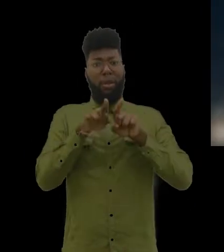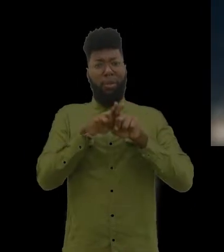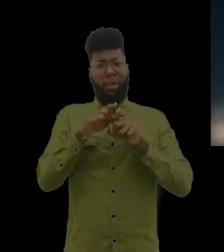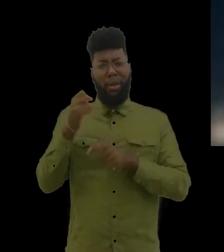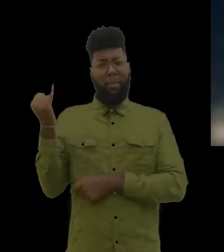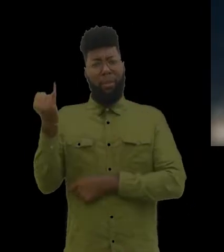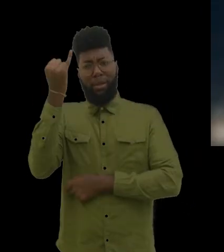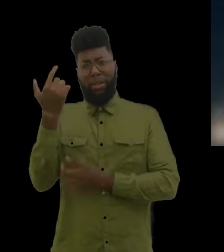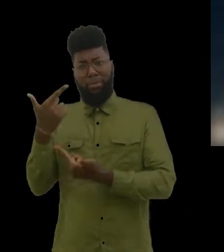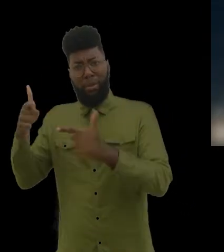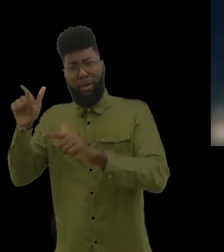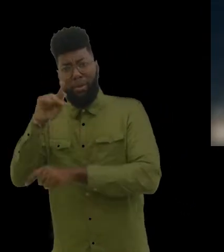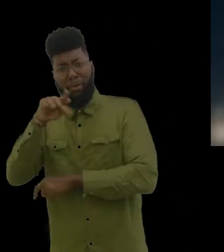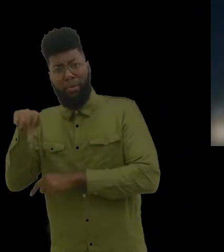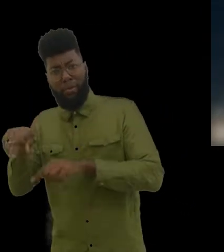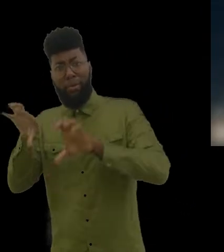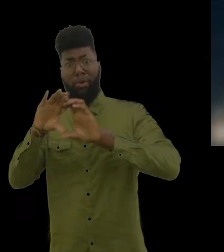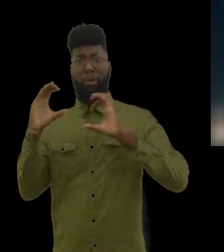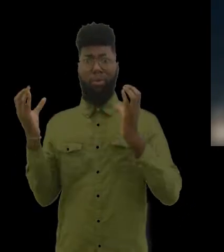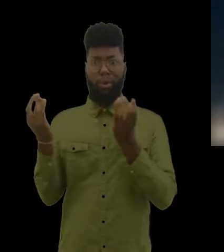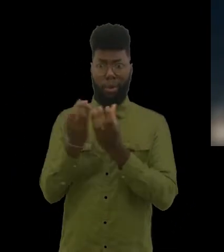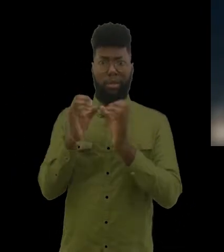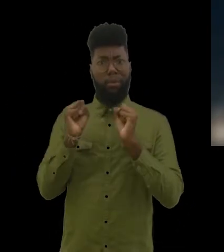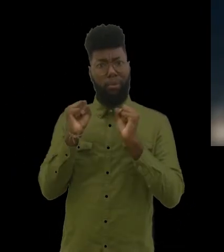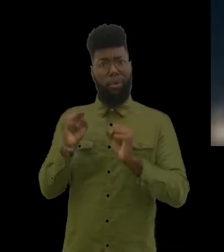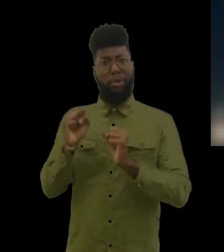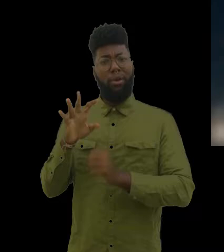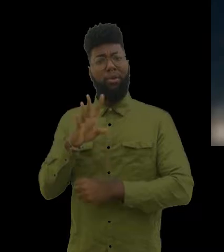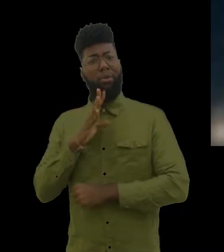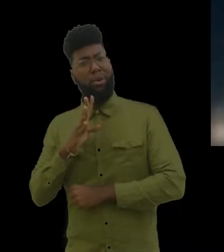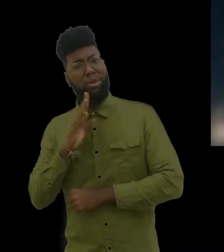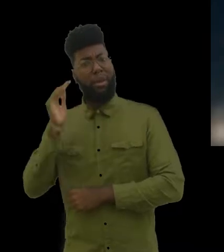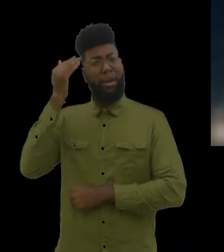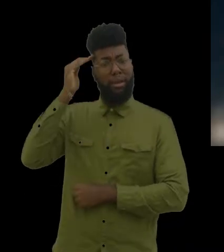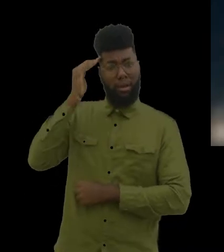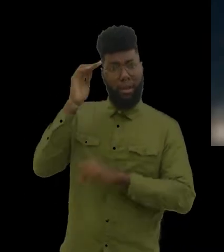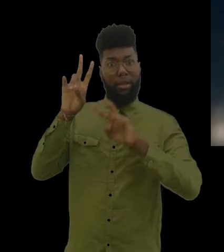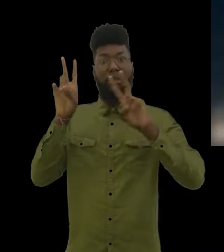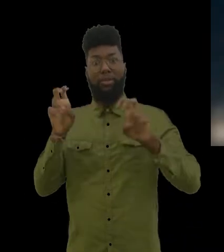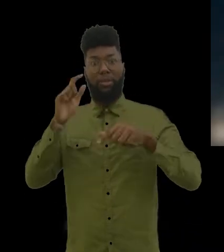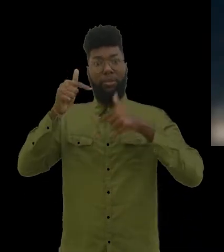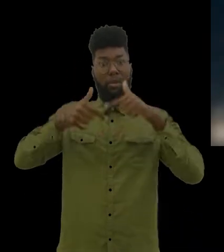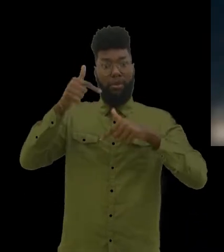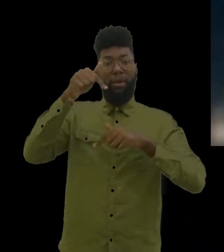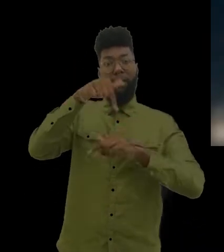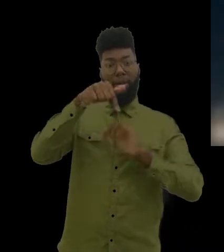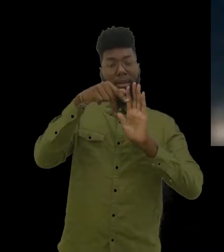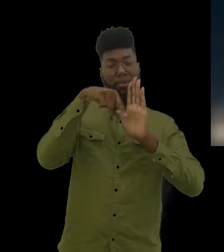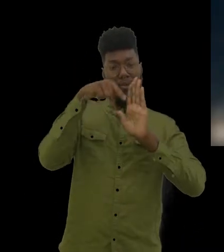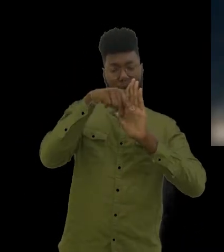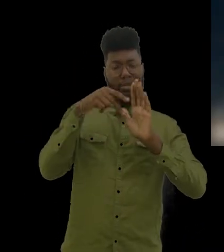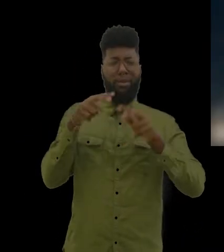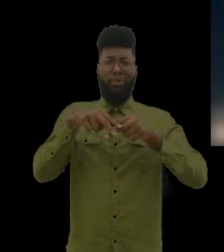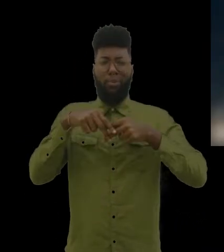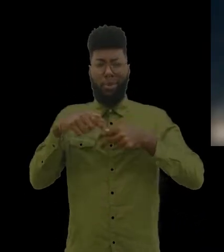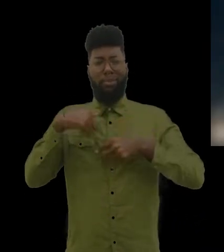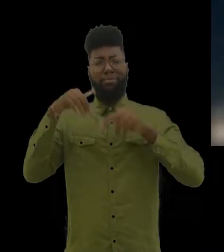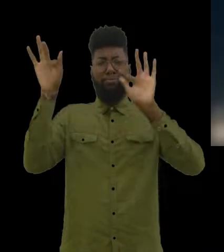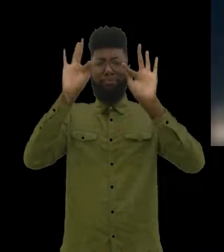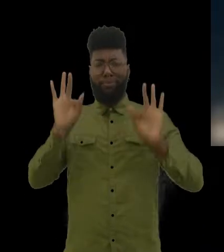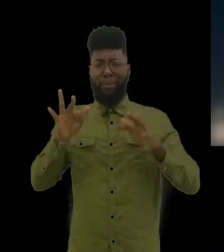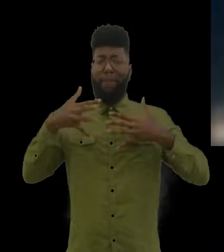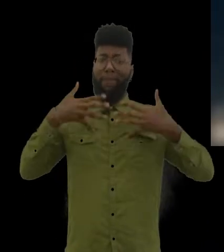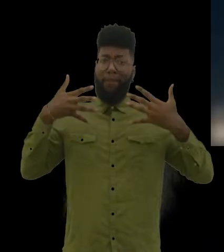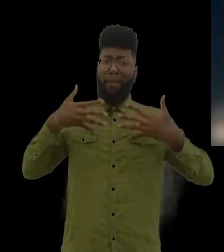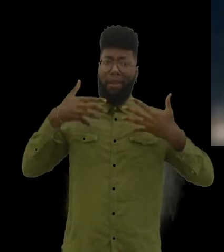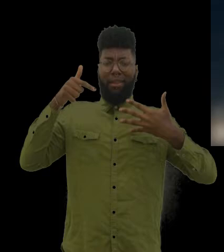para a comunidade também poder entender e poder conhecer um pouco sobre o nosso trabalho, né? Então, estou muito feliz mesmo